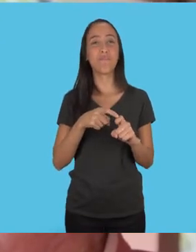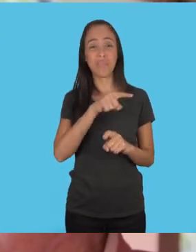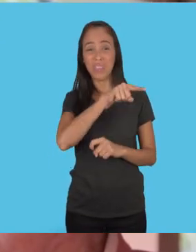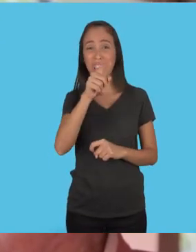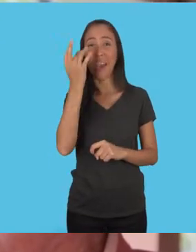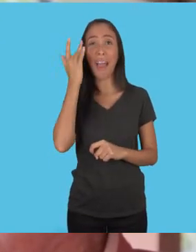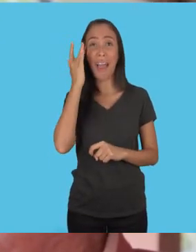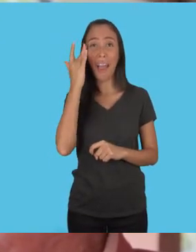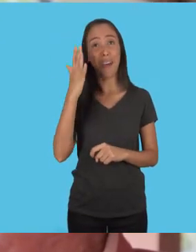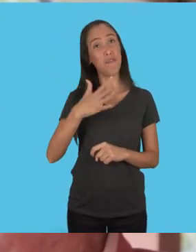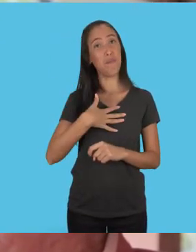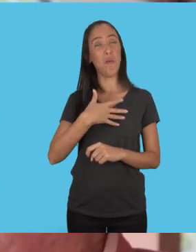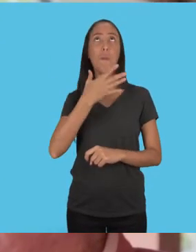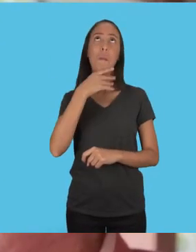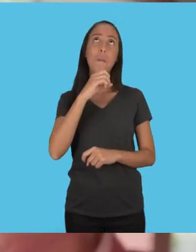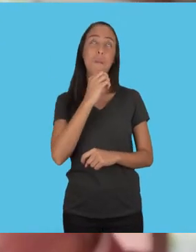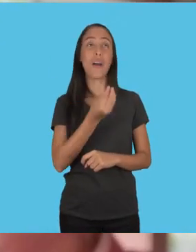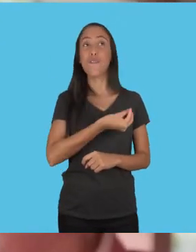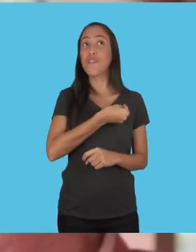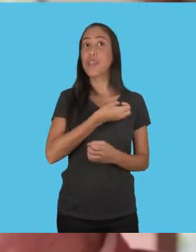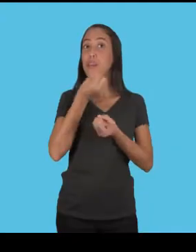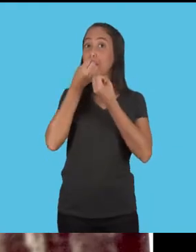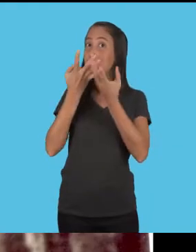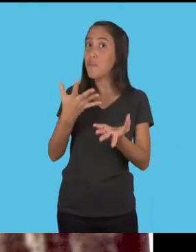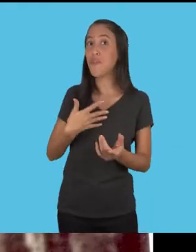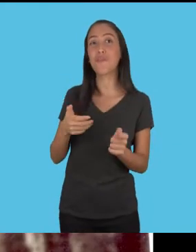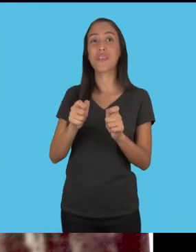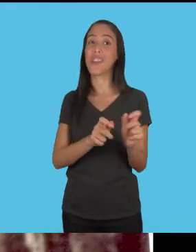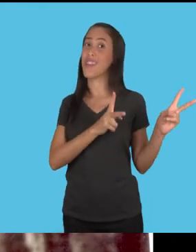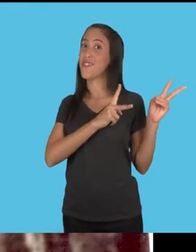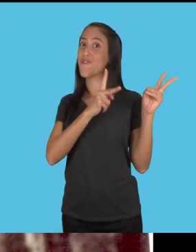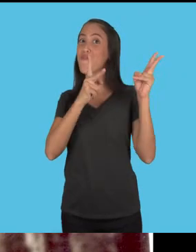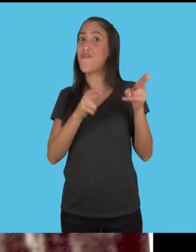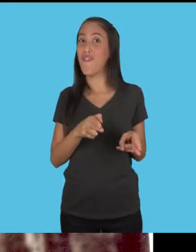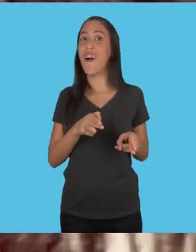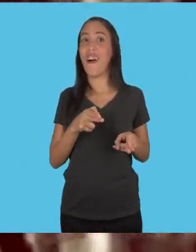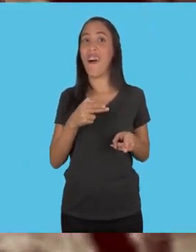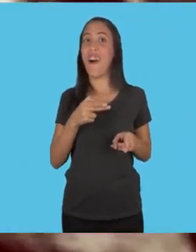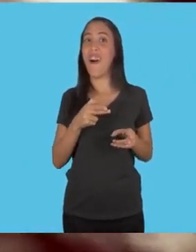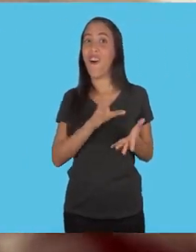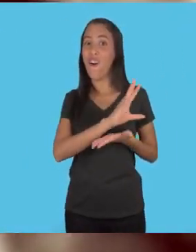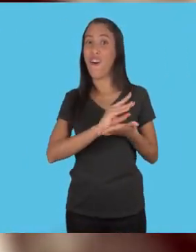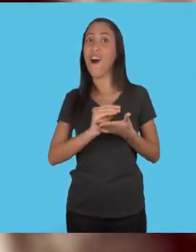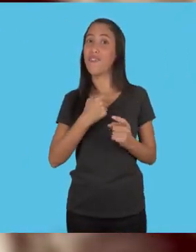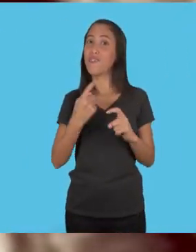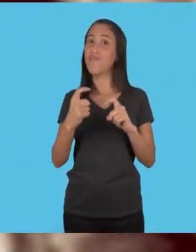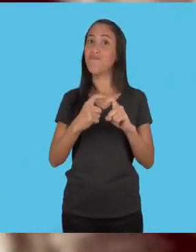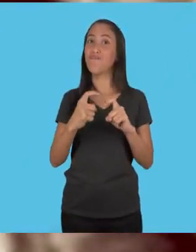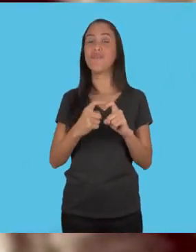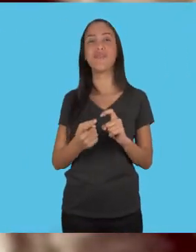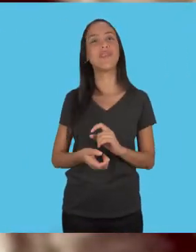Eles acham que meu pai leva uma vida tão boa que é melhor seguir a mesma.